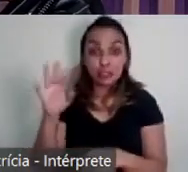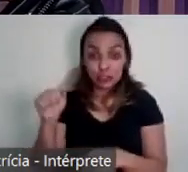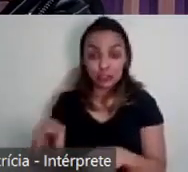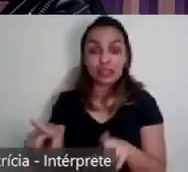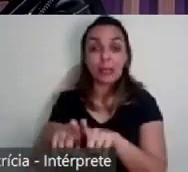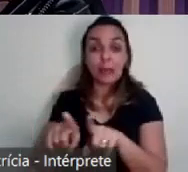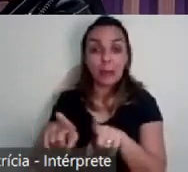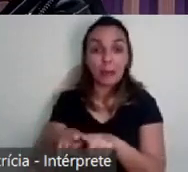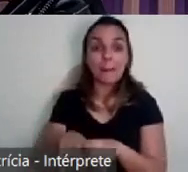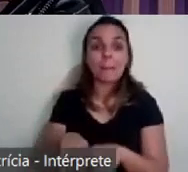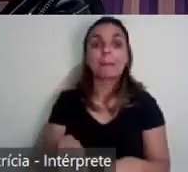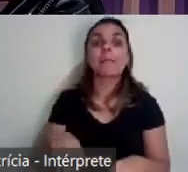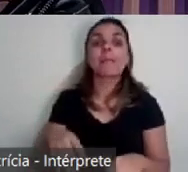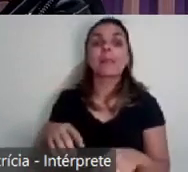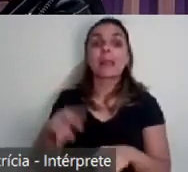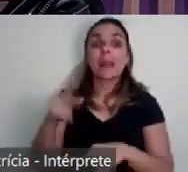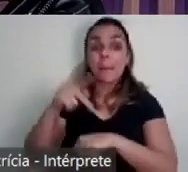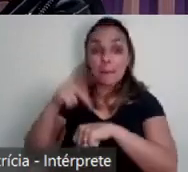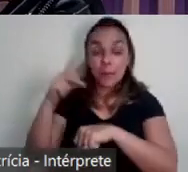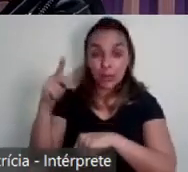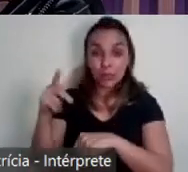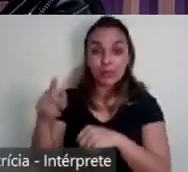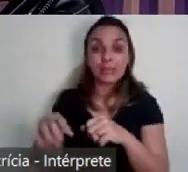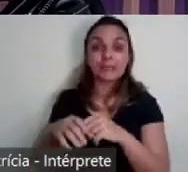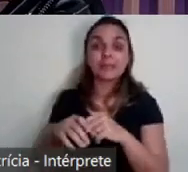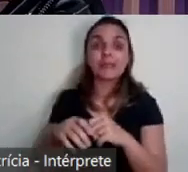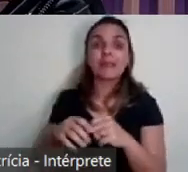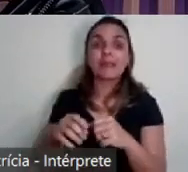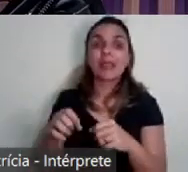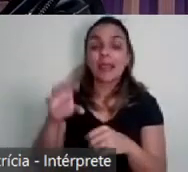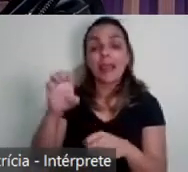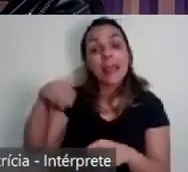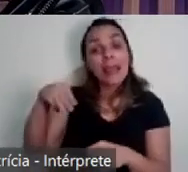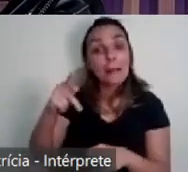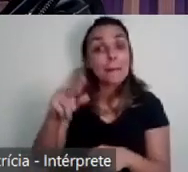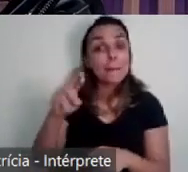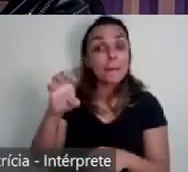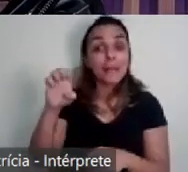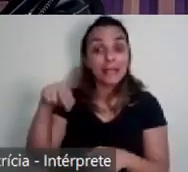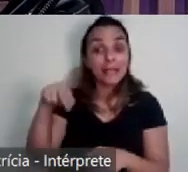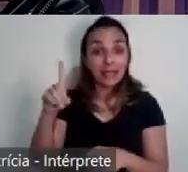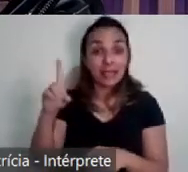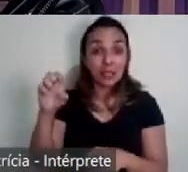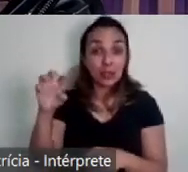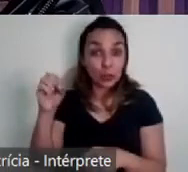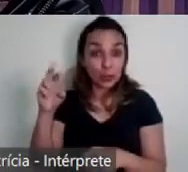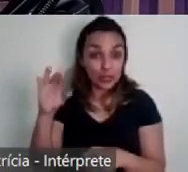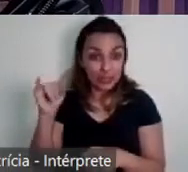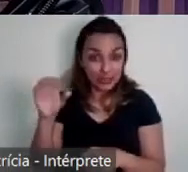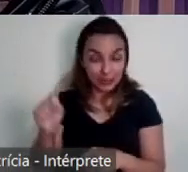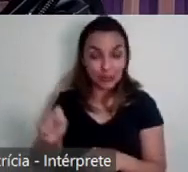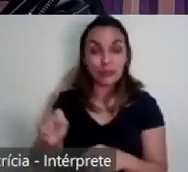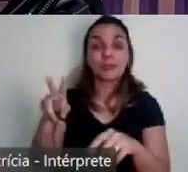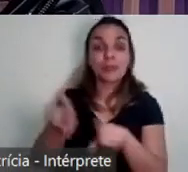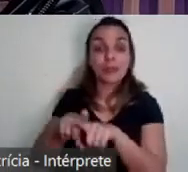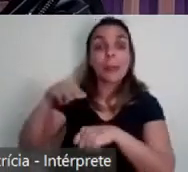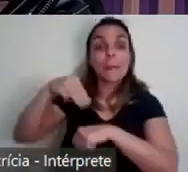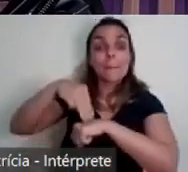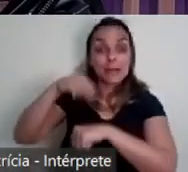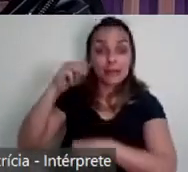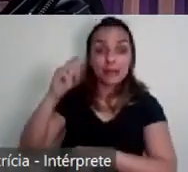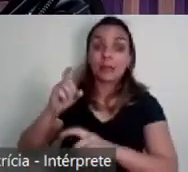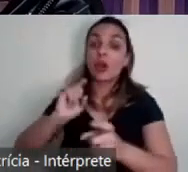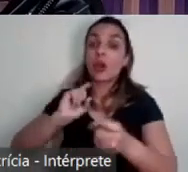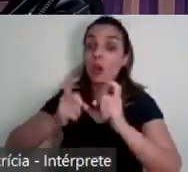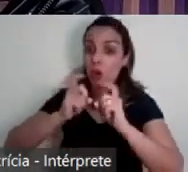de negócios empreendedorismo tem uma NBA em negócios tem um mestrado em comunicação e mestrado na